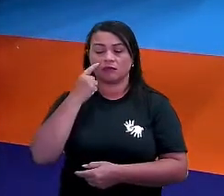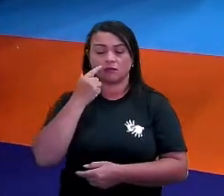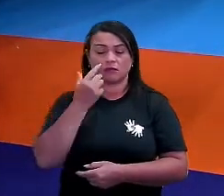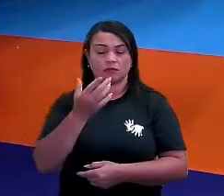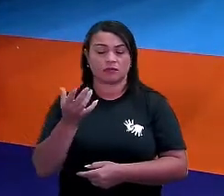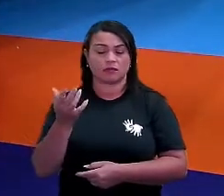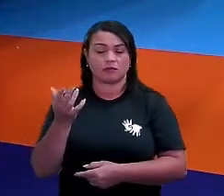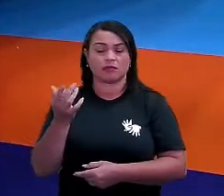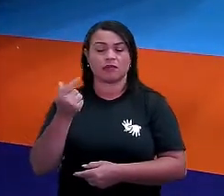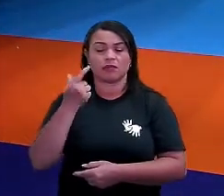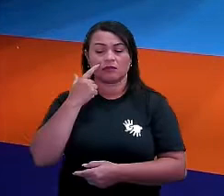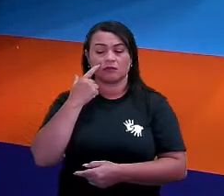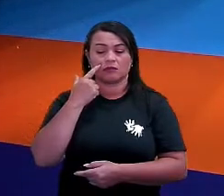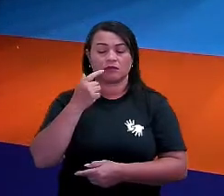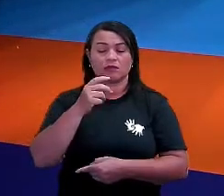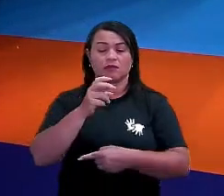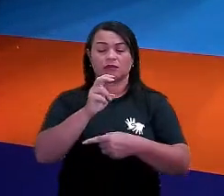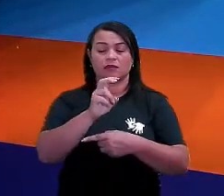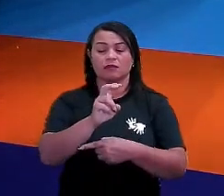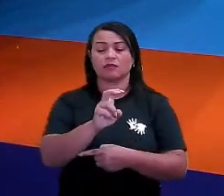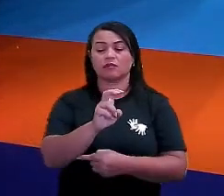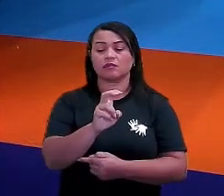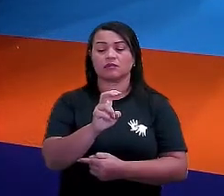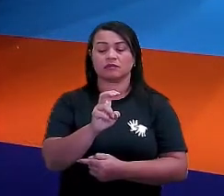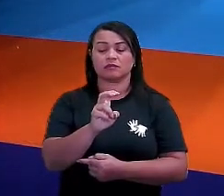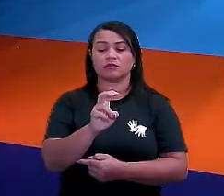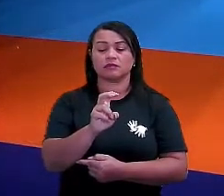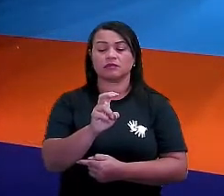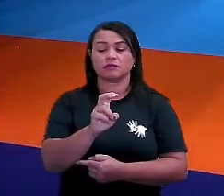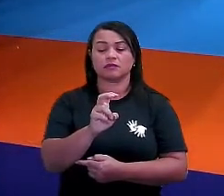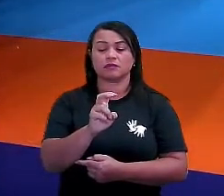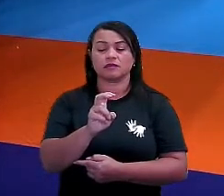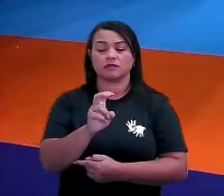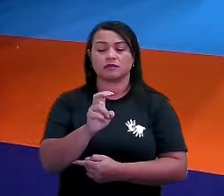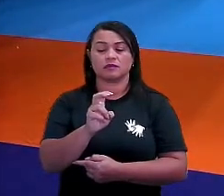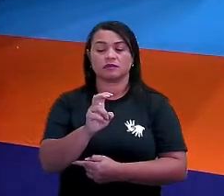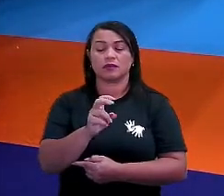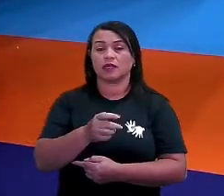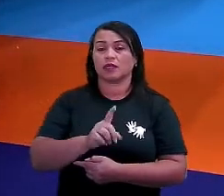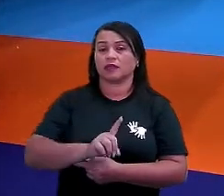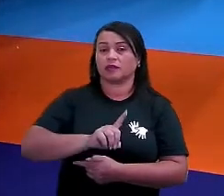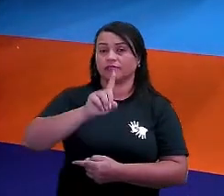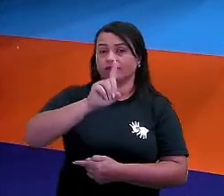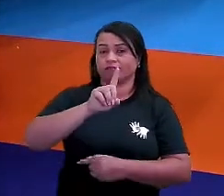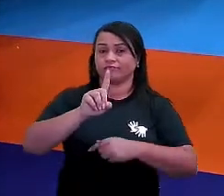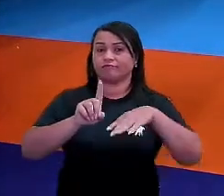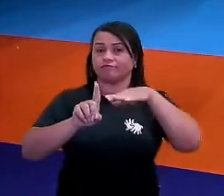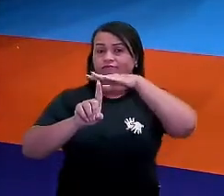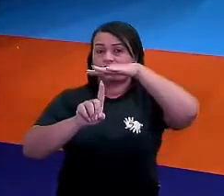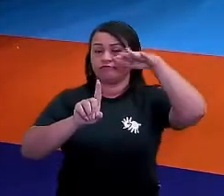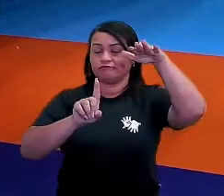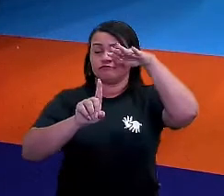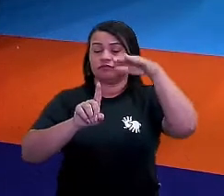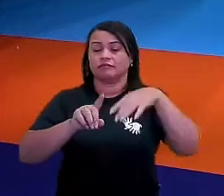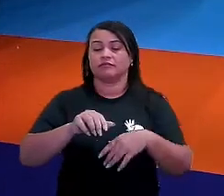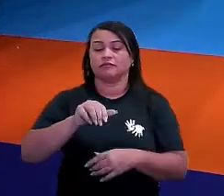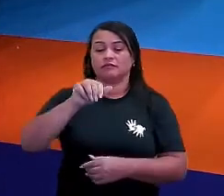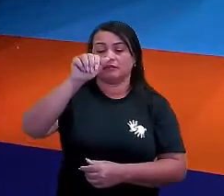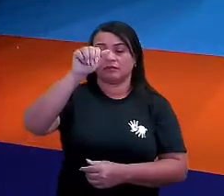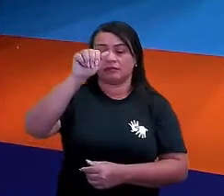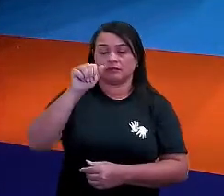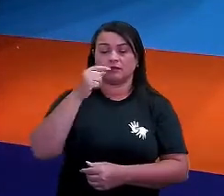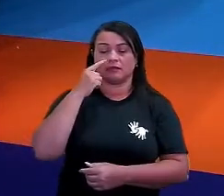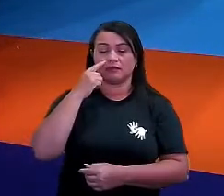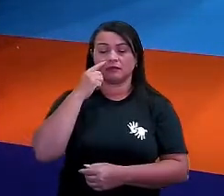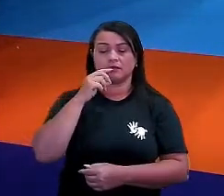os extremos? 5, que está aqui no numerador dessa fração que está em cima, né? E aqui, ó,